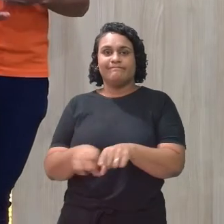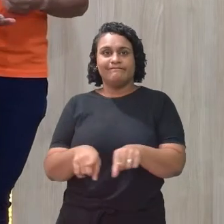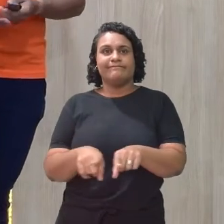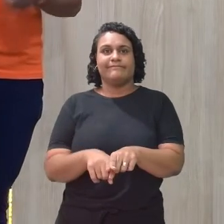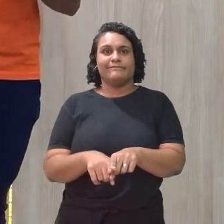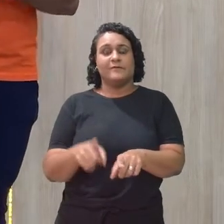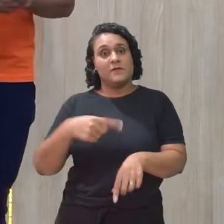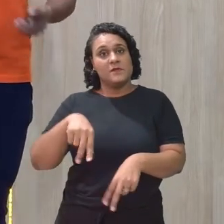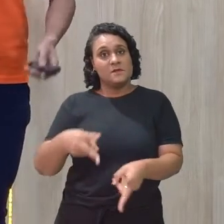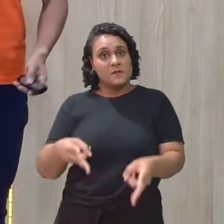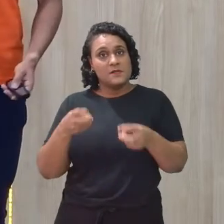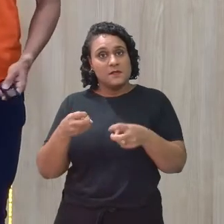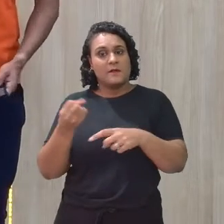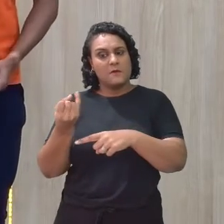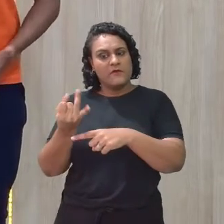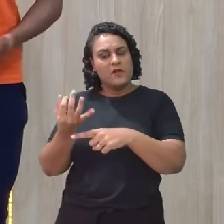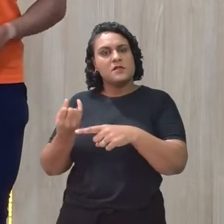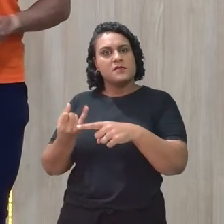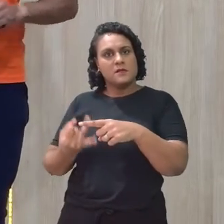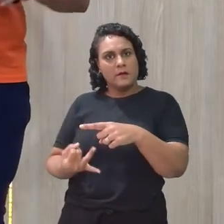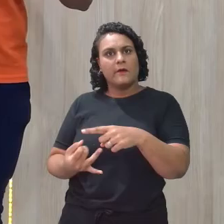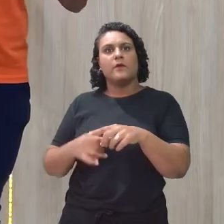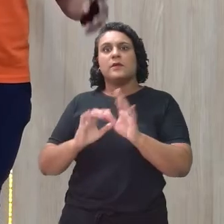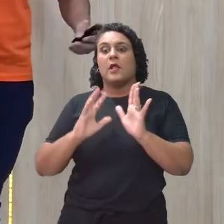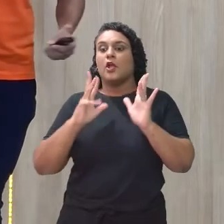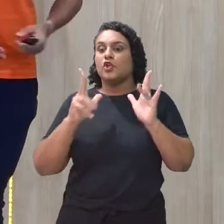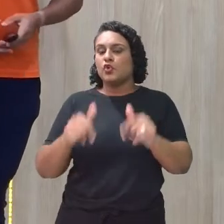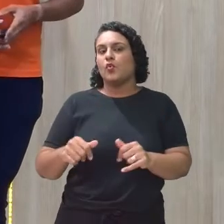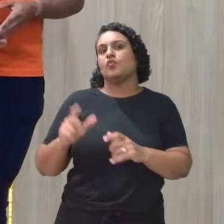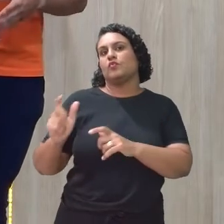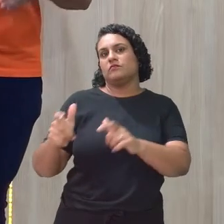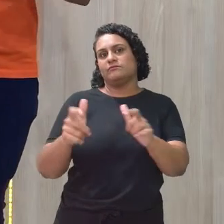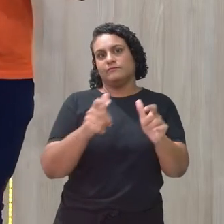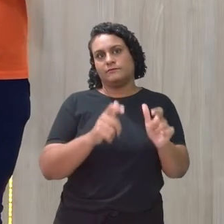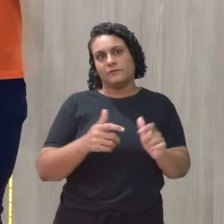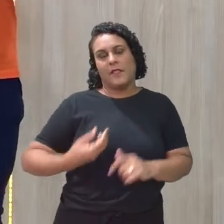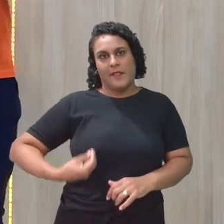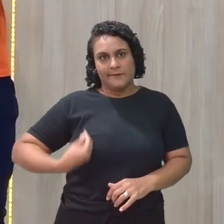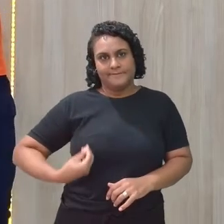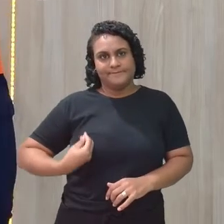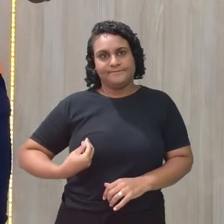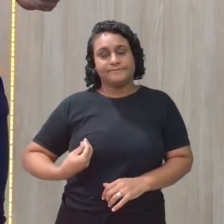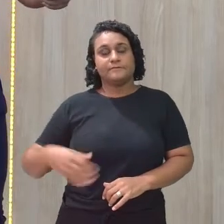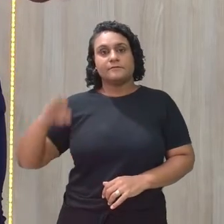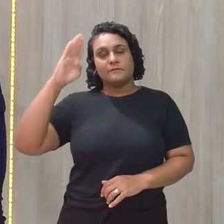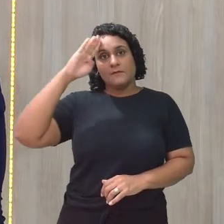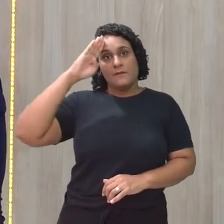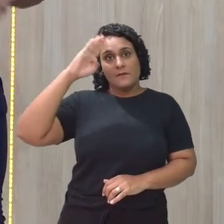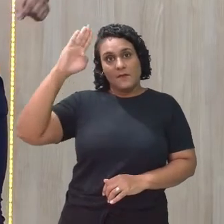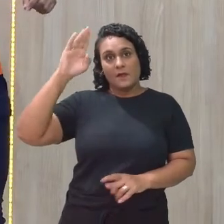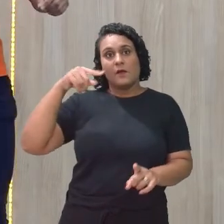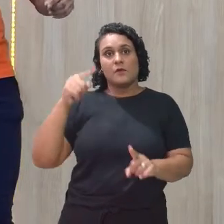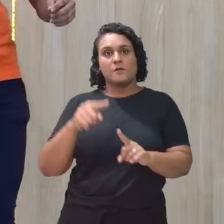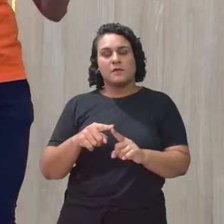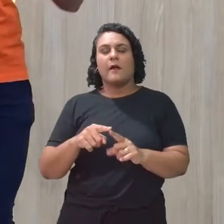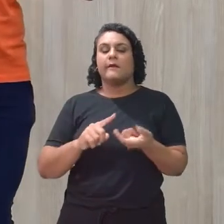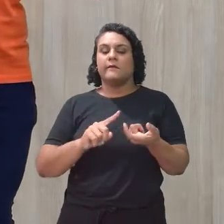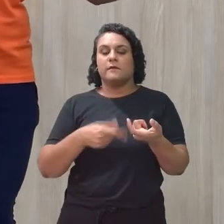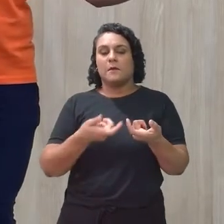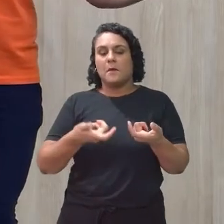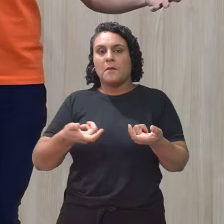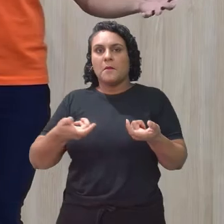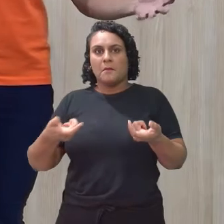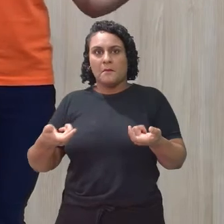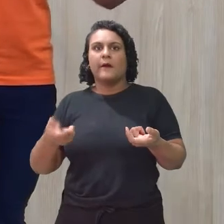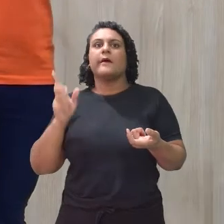pode notar que essa ideia de fração aí está em todo lugar. E, principalmente, a ideia dos números decimais, né? Que